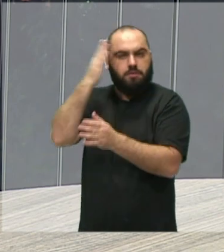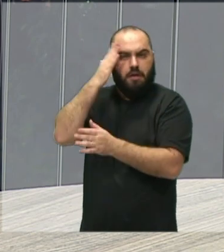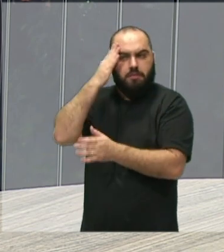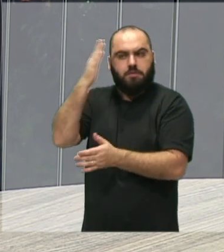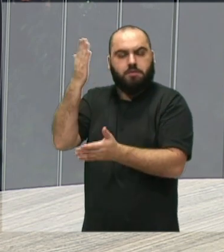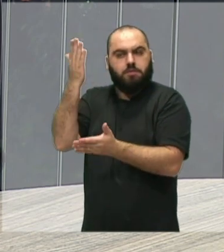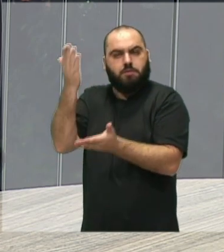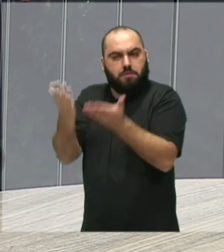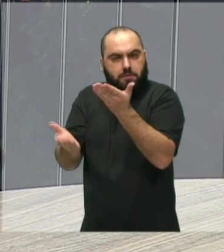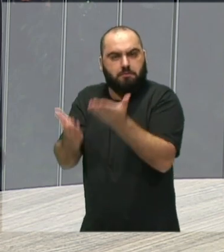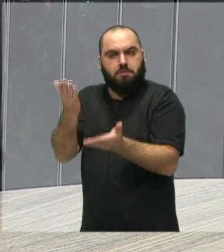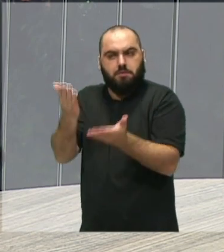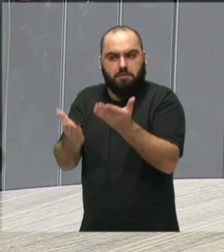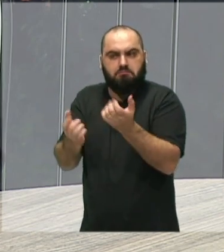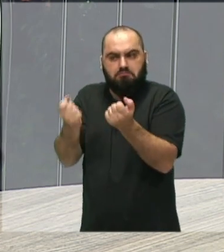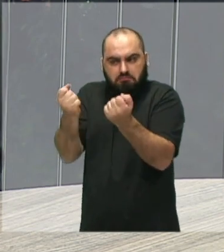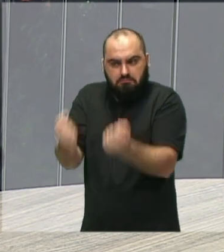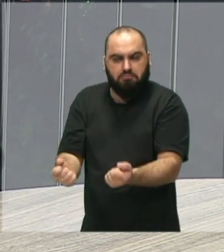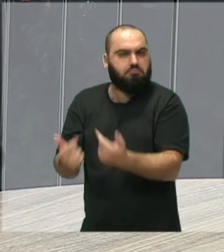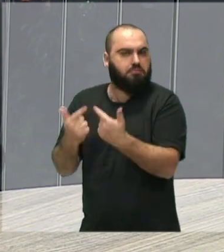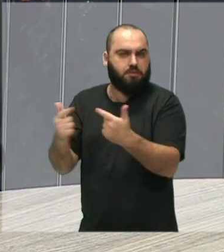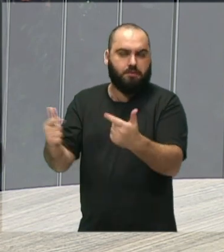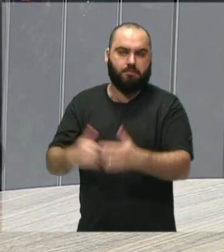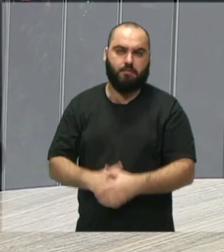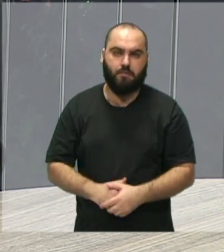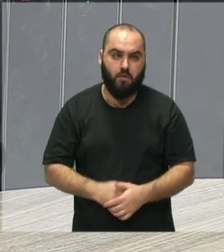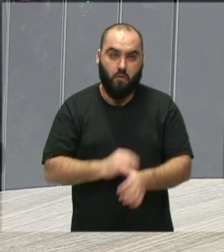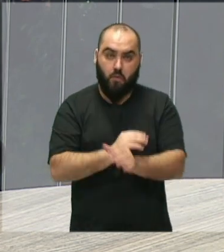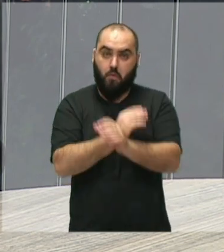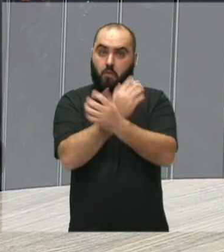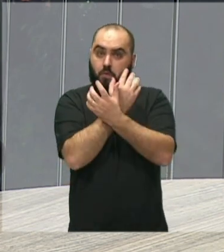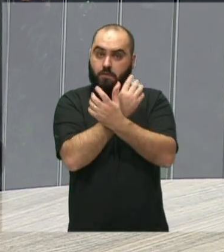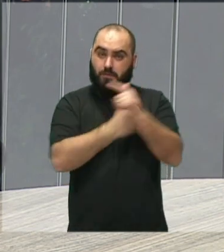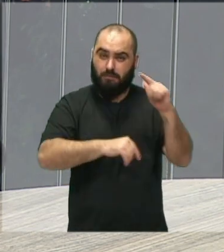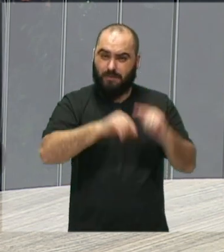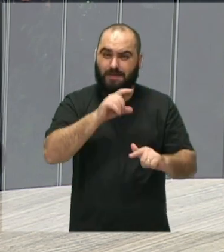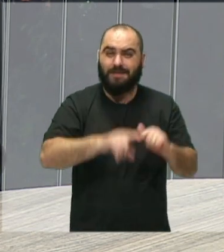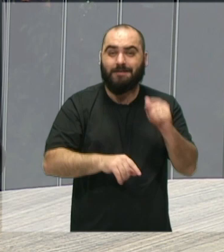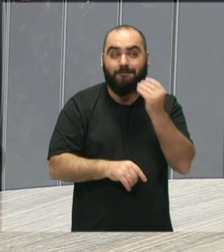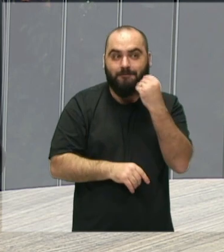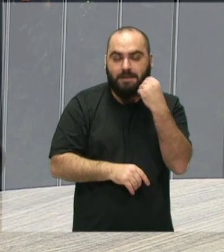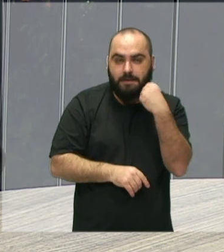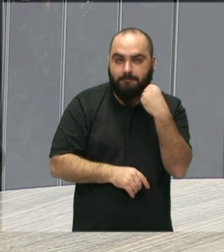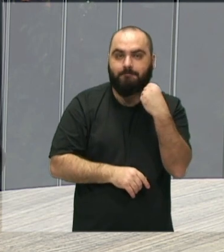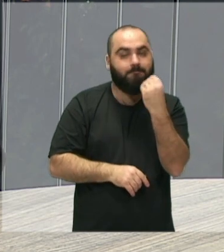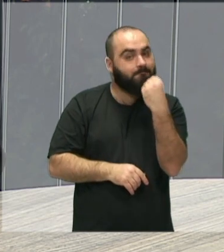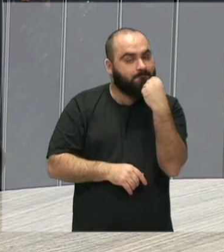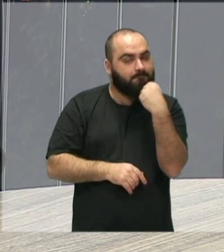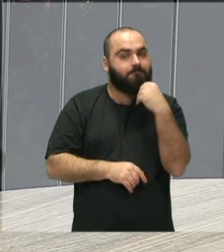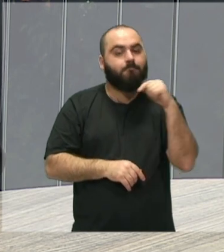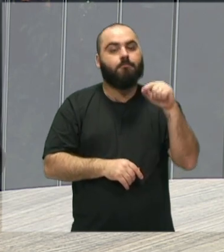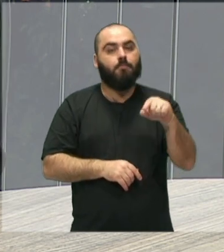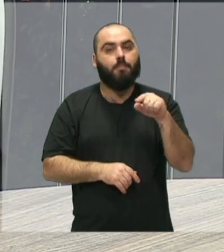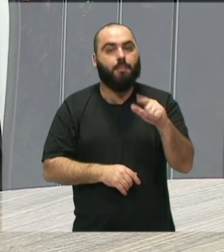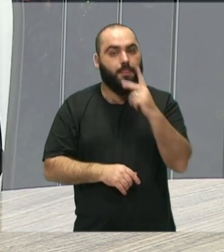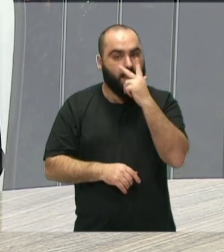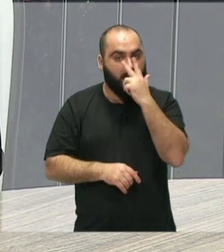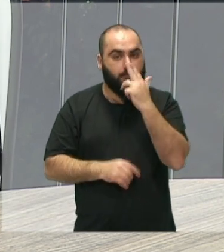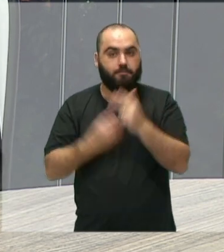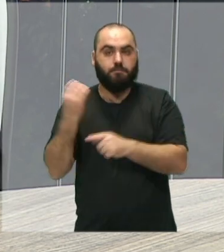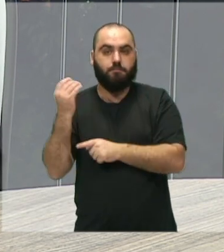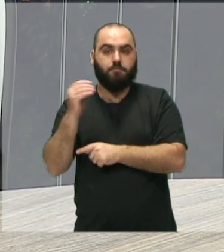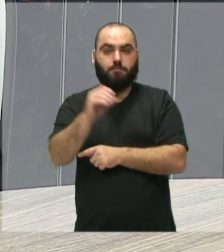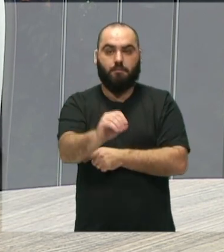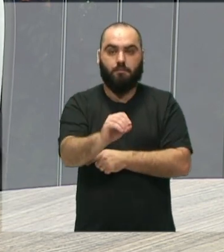peso entre eles. A parte de ossada, como já é um material mais frágil, ele foi recentemente colocado